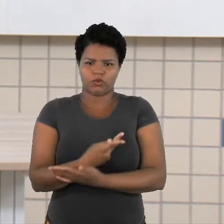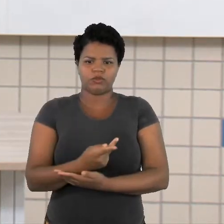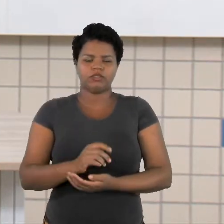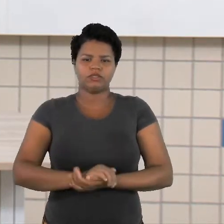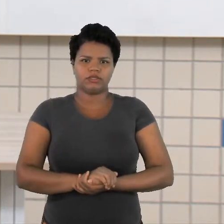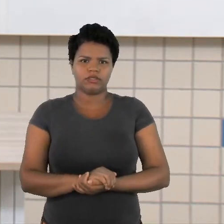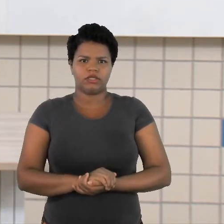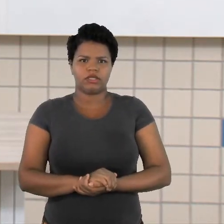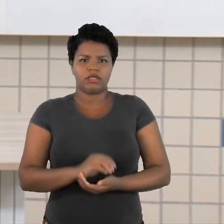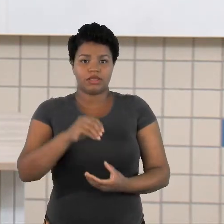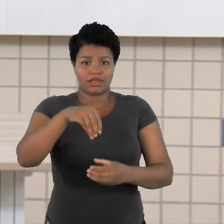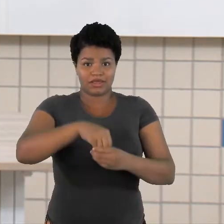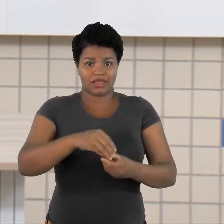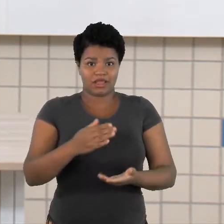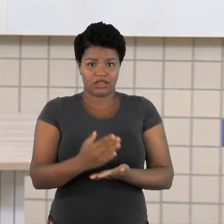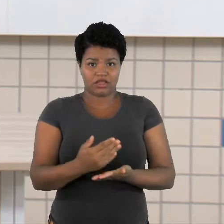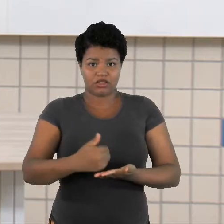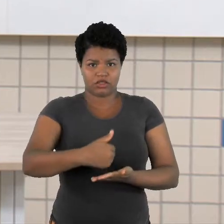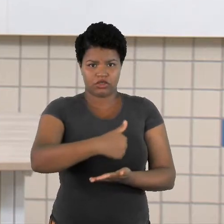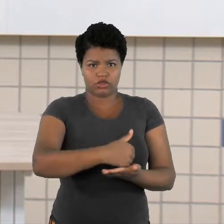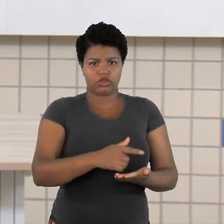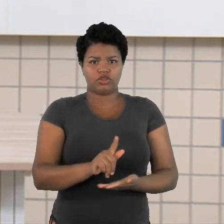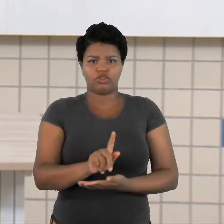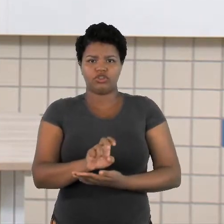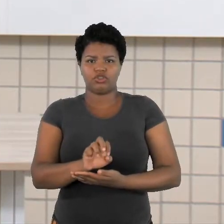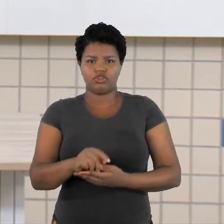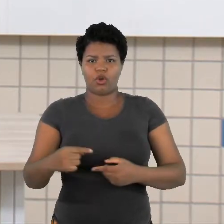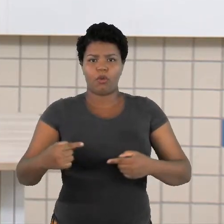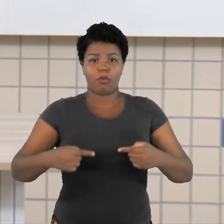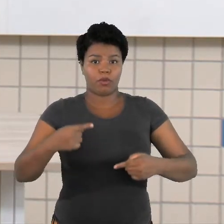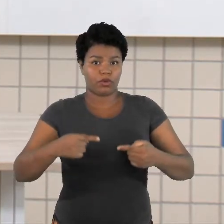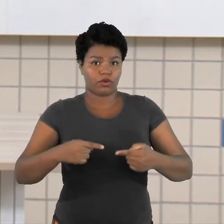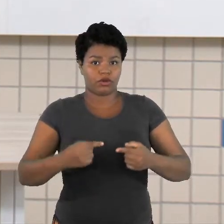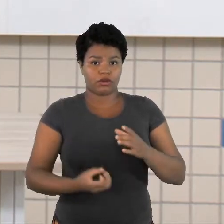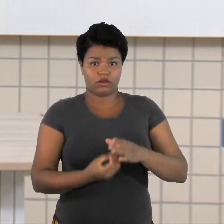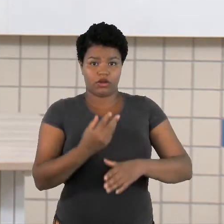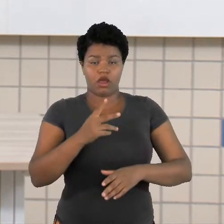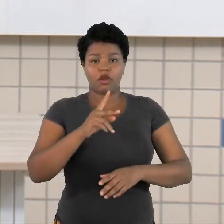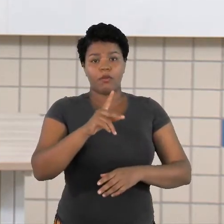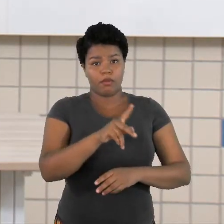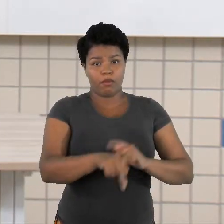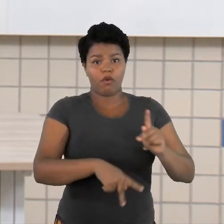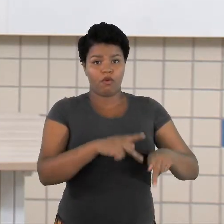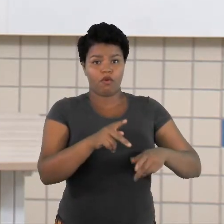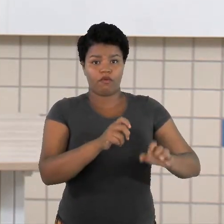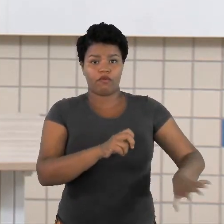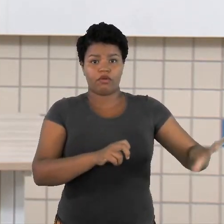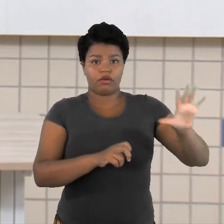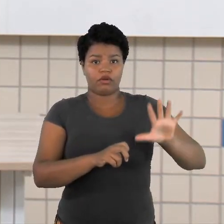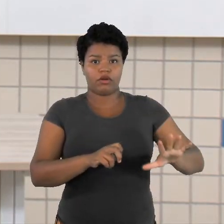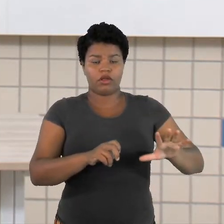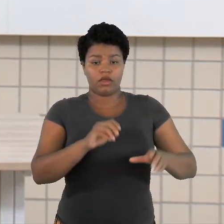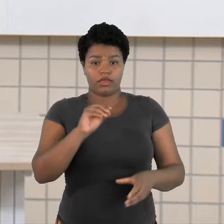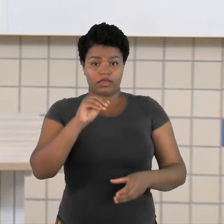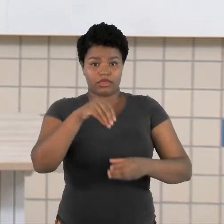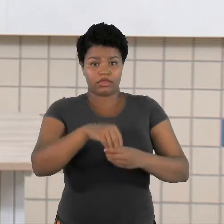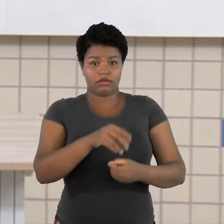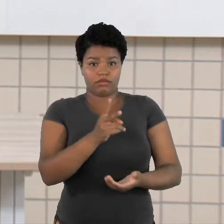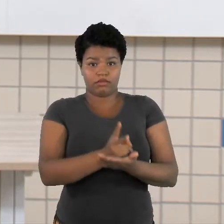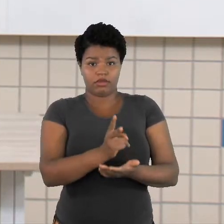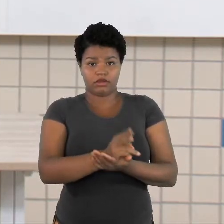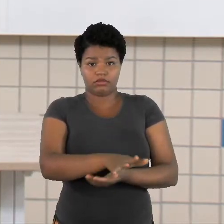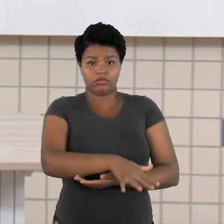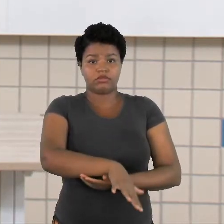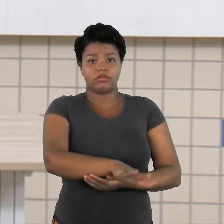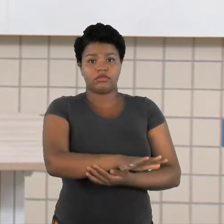uma divisão geopolítica que foi criada pelos povos europeus, acabaram colocando dentro de um mesmo